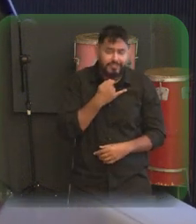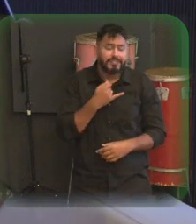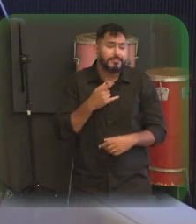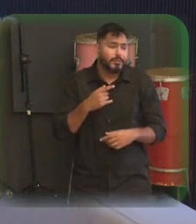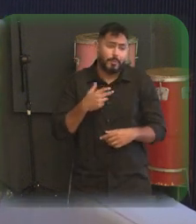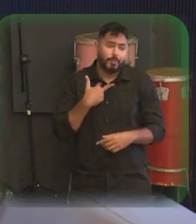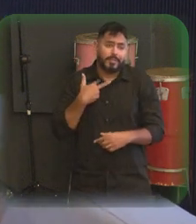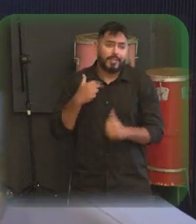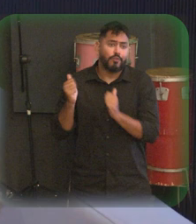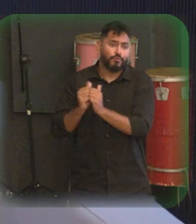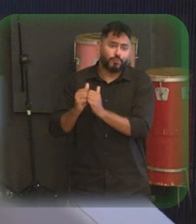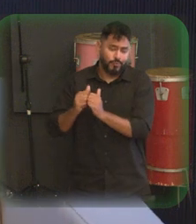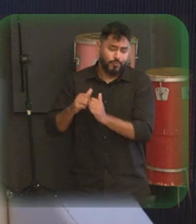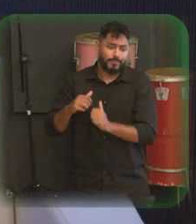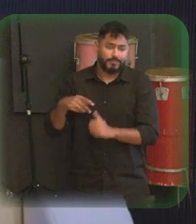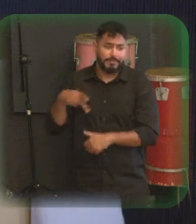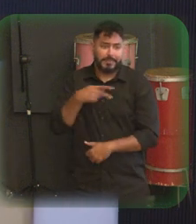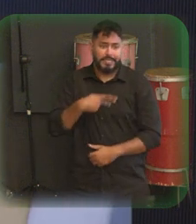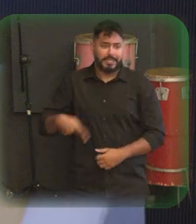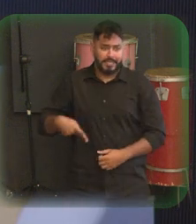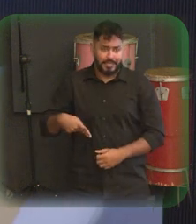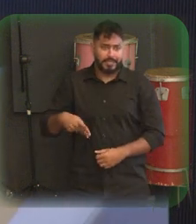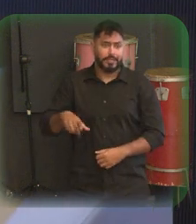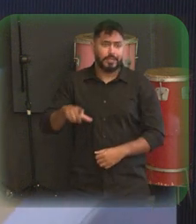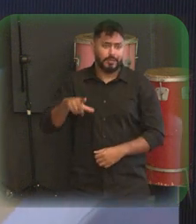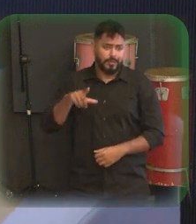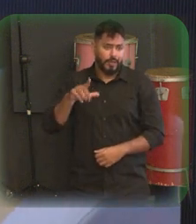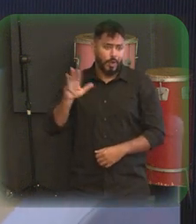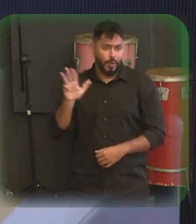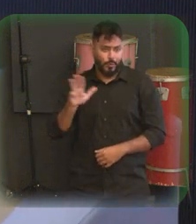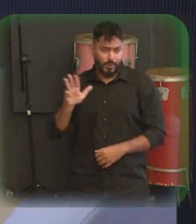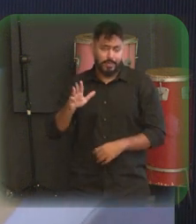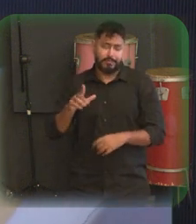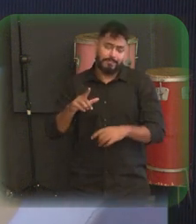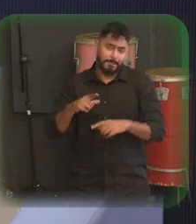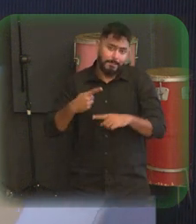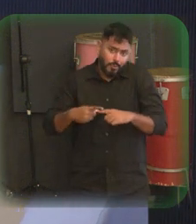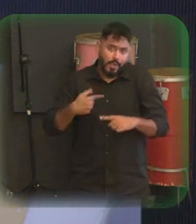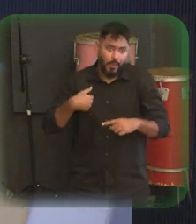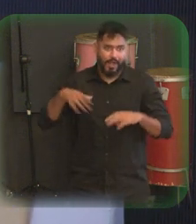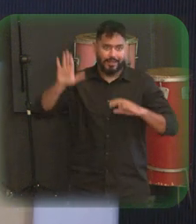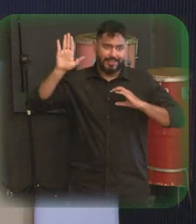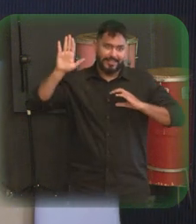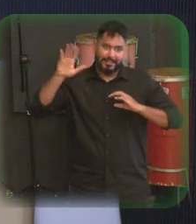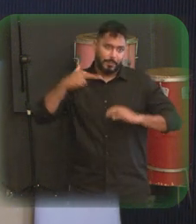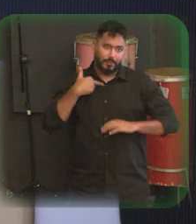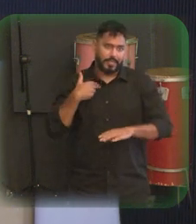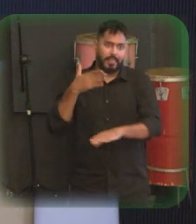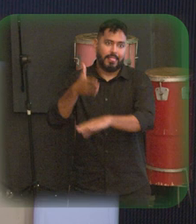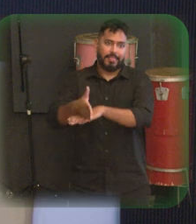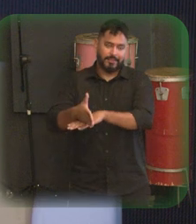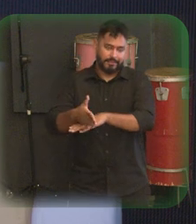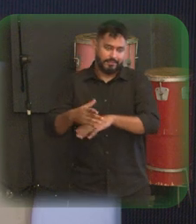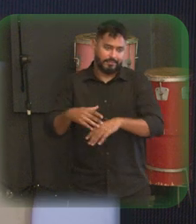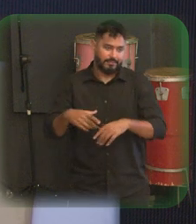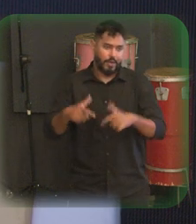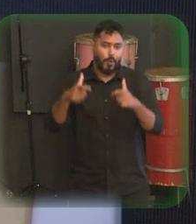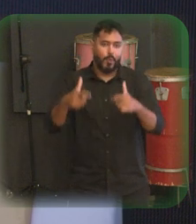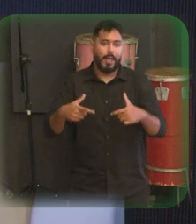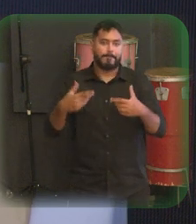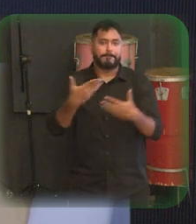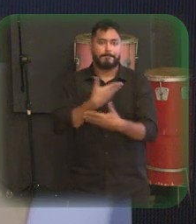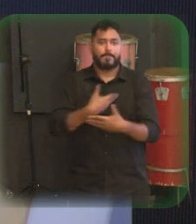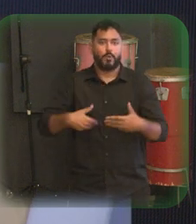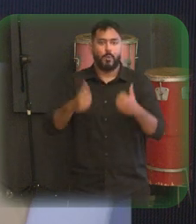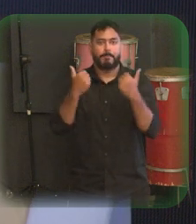deputado estadual, e quem era candidato não podia se fazer presente em inaugurações públicas. Mas eu não precisei estar presente na inauguração para ver a